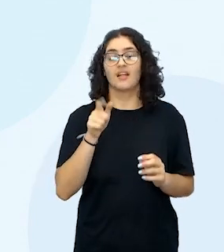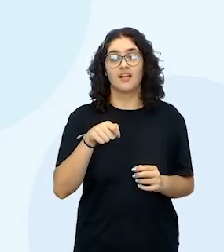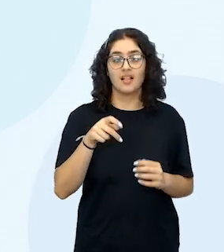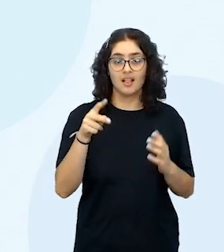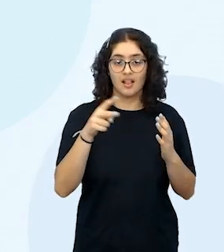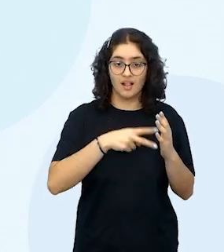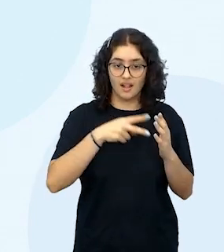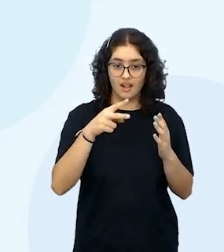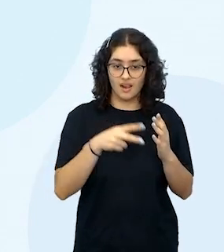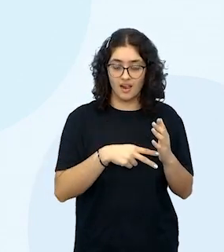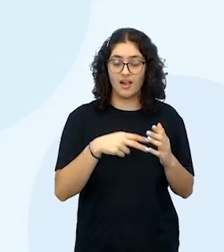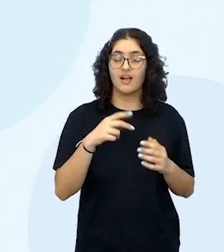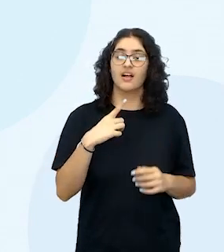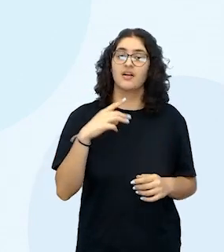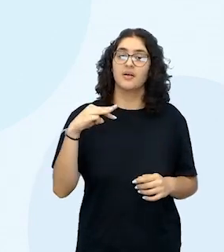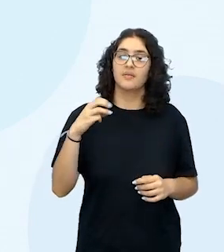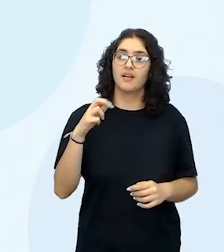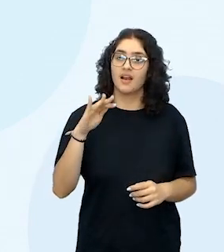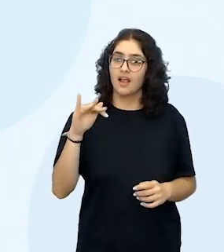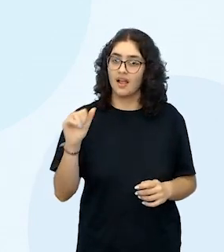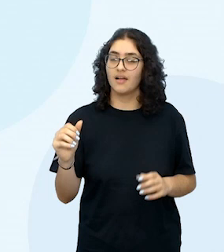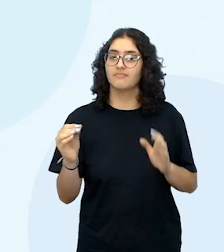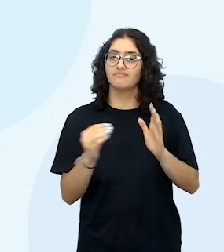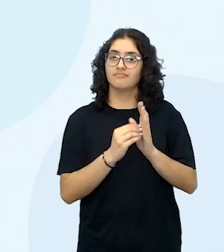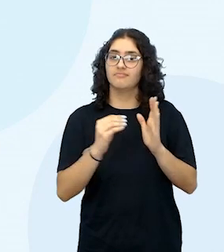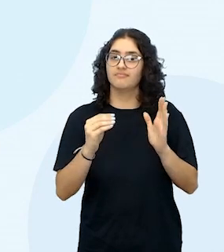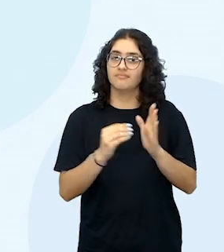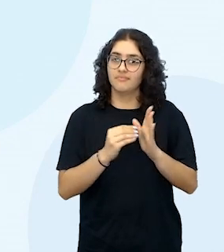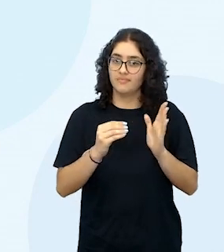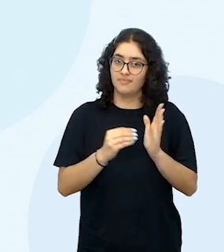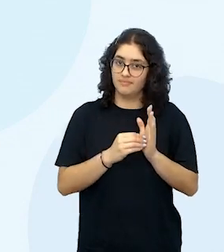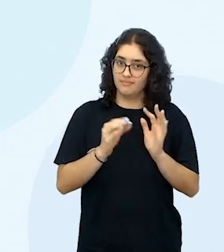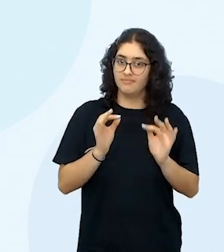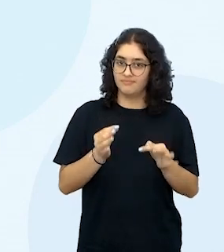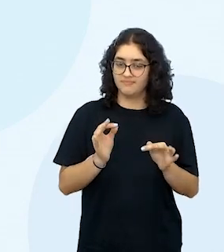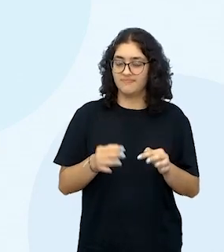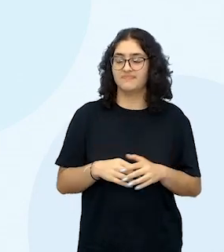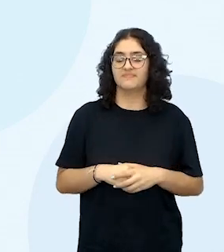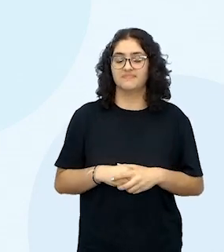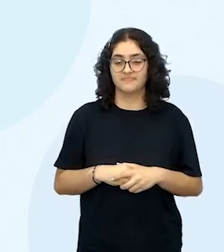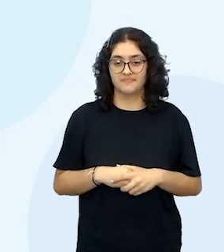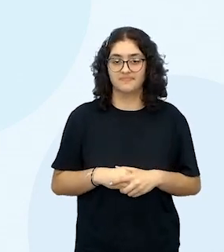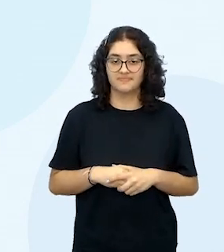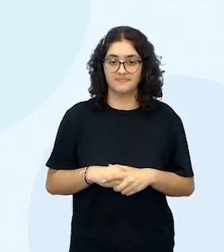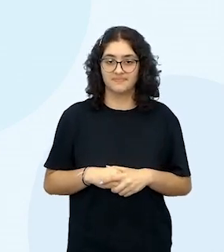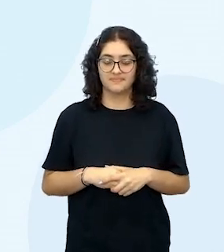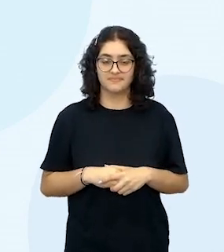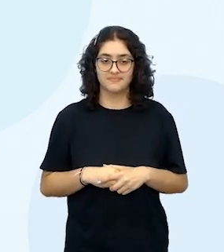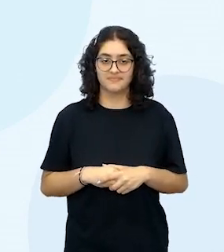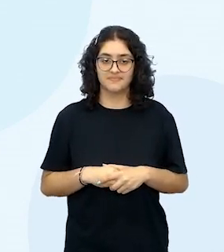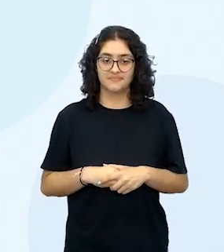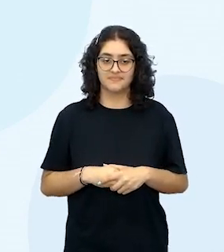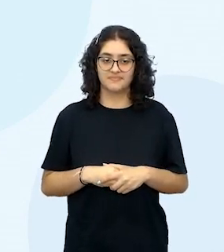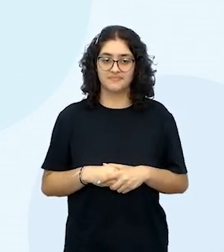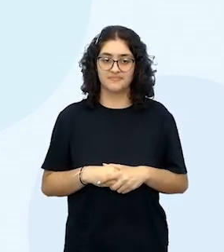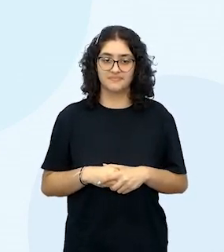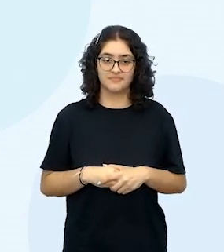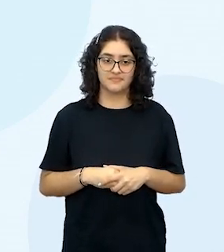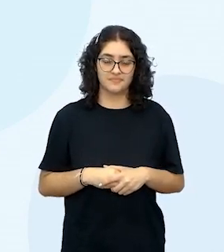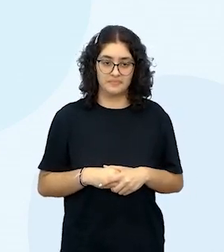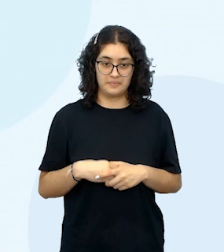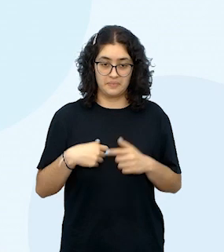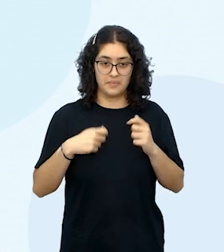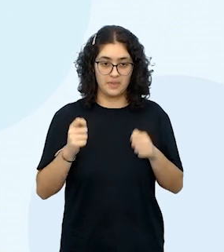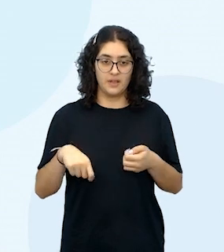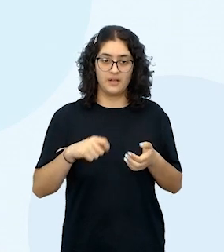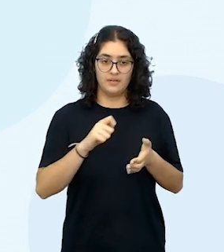lendo conforme a Mariana e o Flávio forem colocando aí as considerações dele, tá bom? Tá ótimo, eu acho legal, Ilana, que aí a gente eu posso até escrever aqui